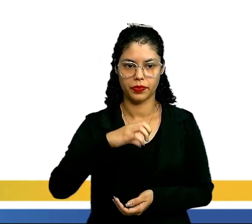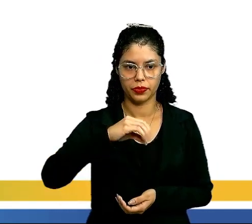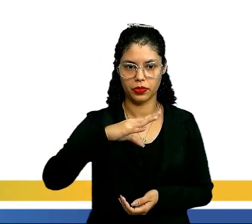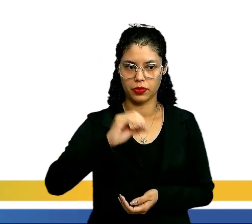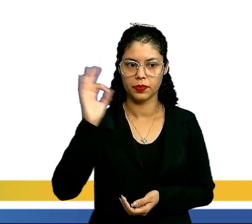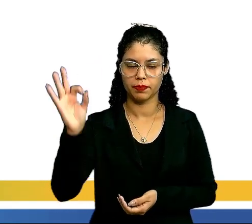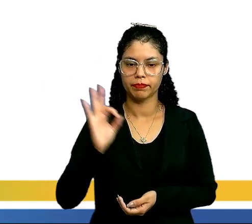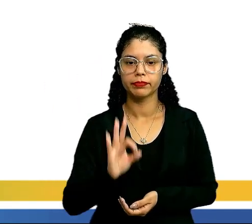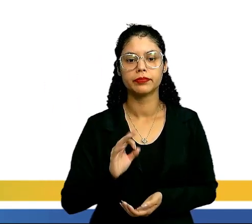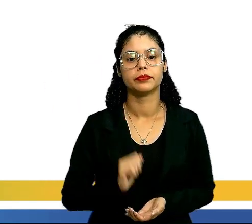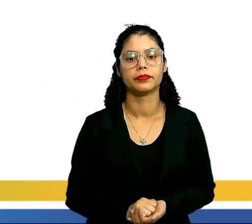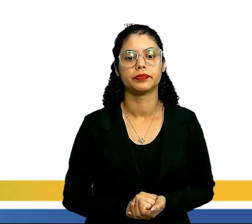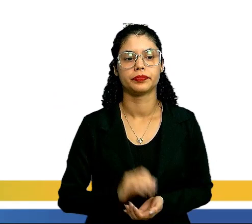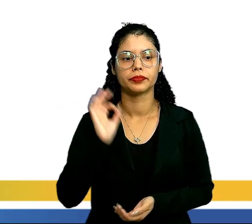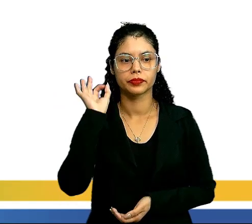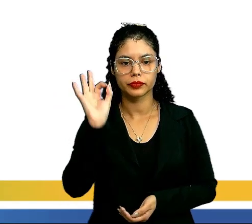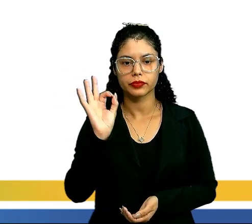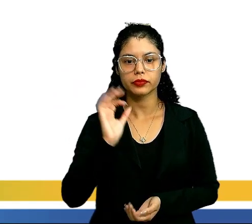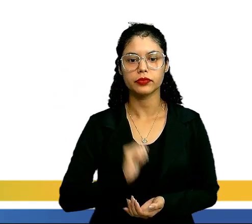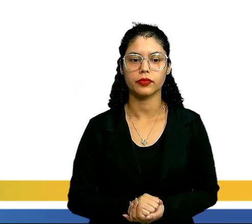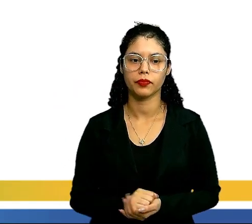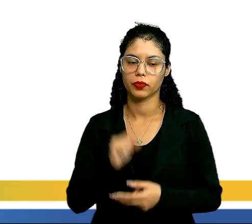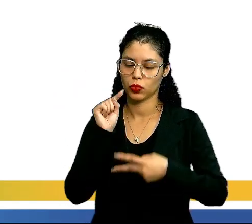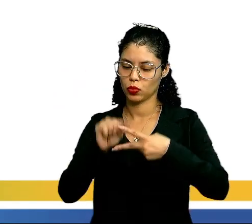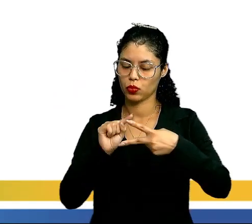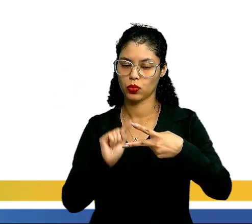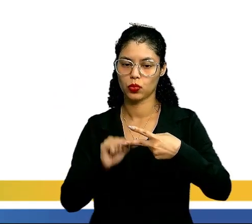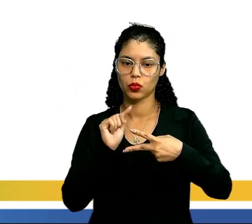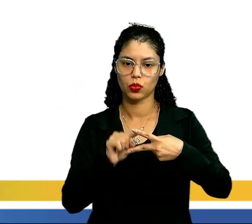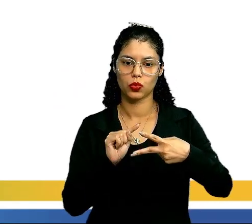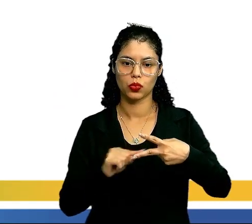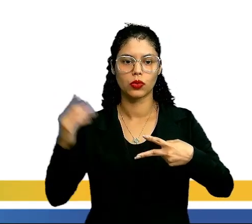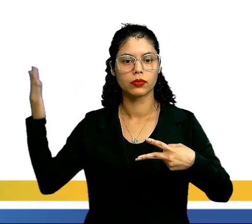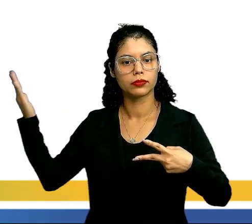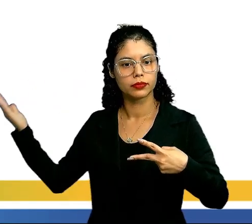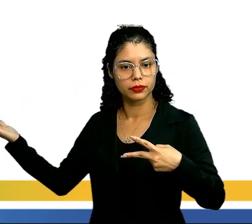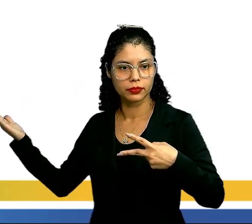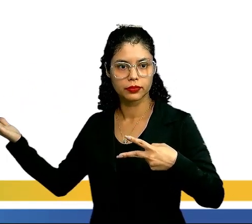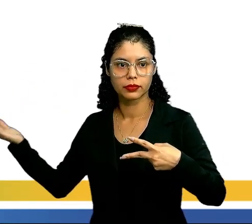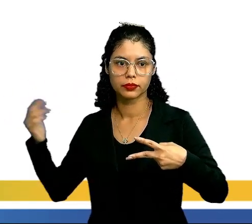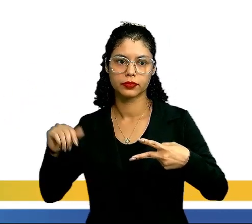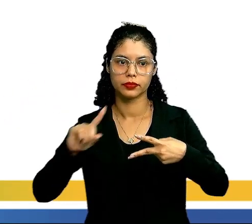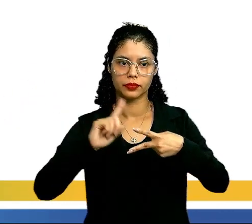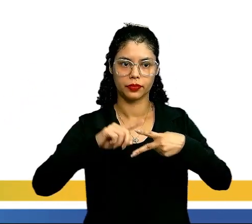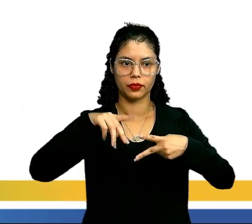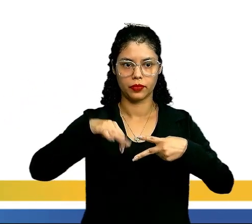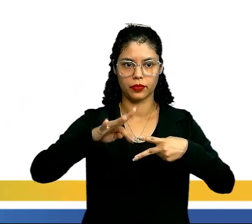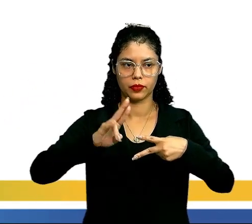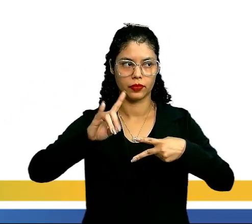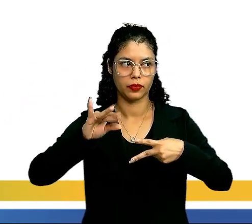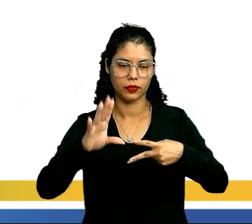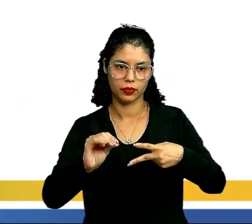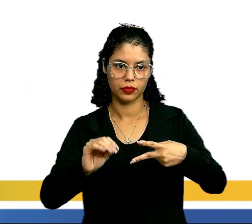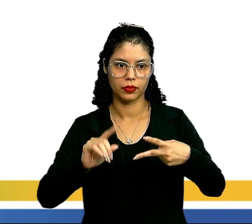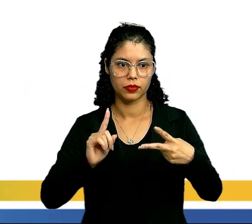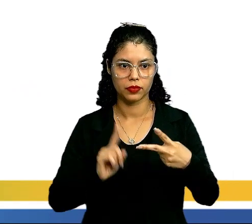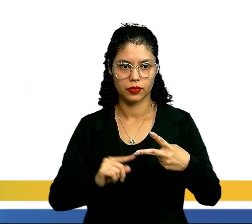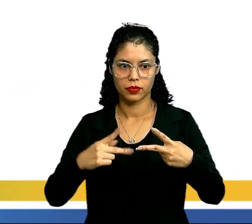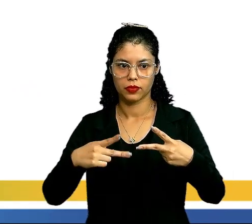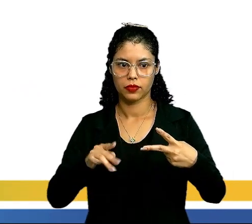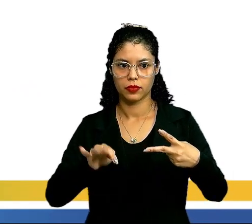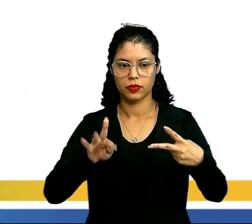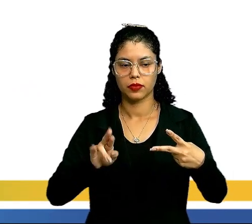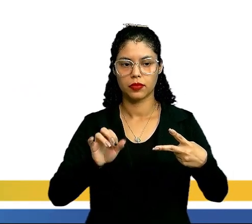graus. Nós podemos conhecer duas projeções, podemos destacar duas projeções cilíndricas, que é a de